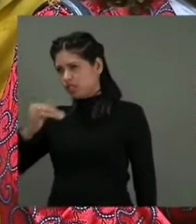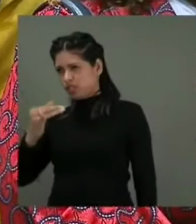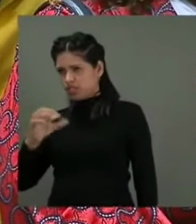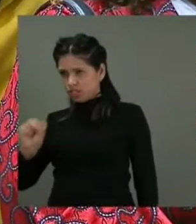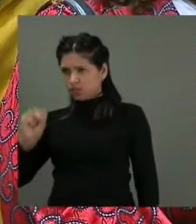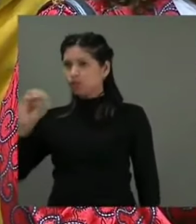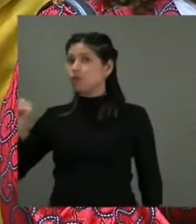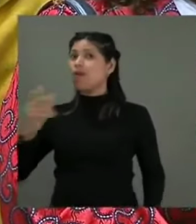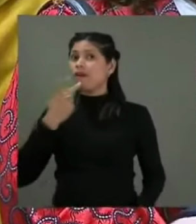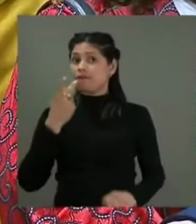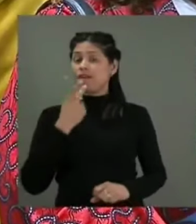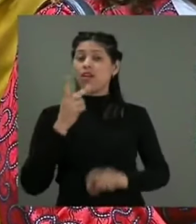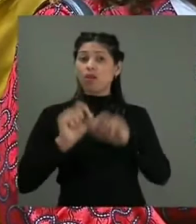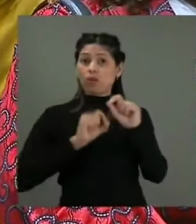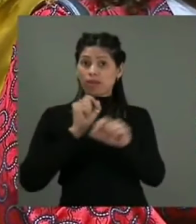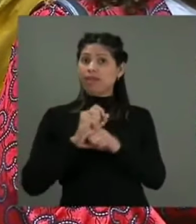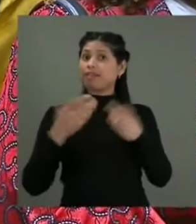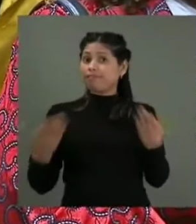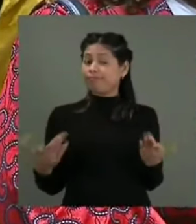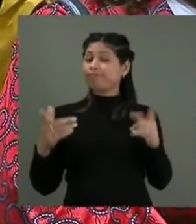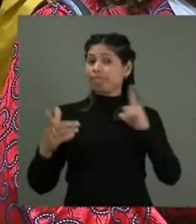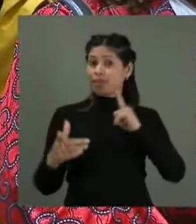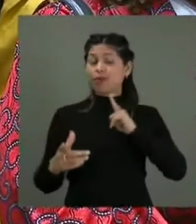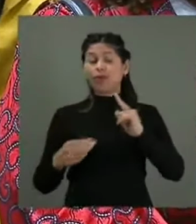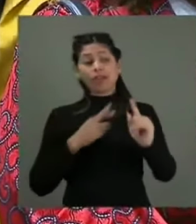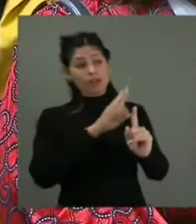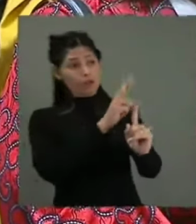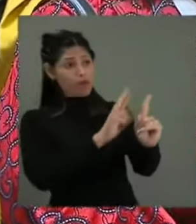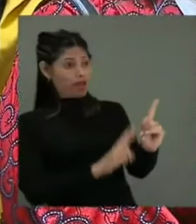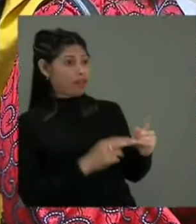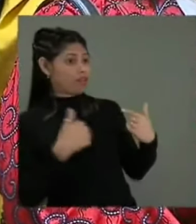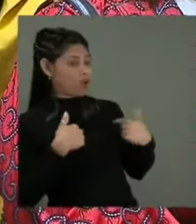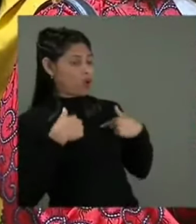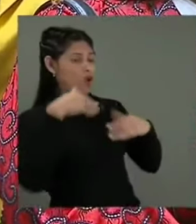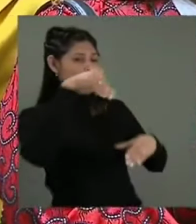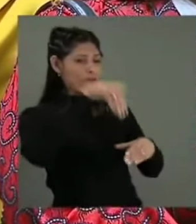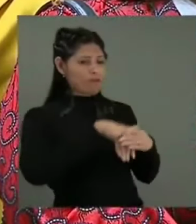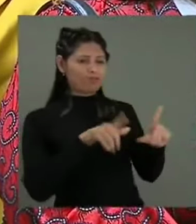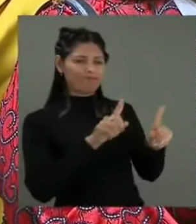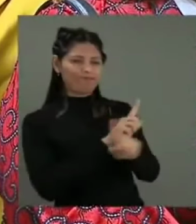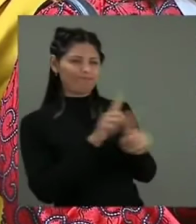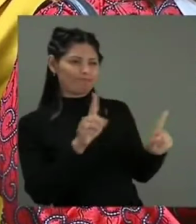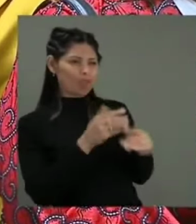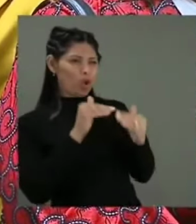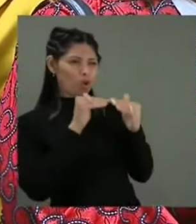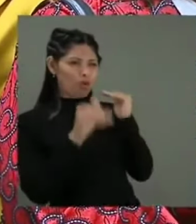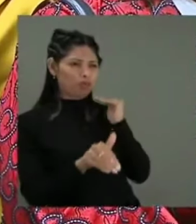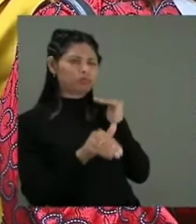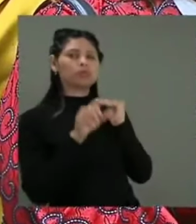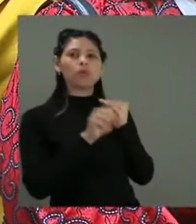a grande vantagem, repito, é tê-lo como relator. Eu vou votar contra o projeto, vou votar a